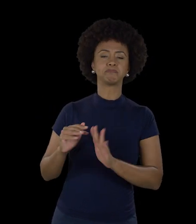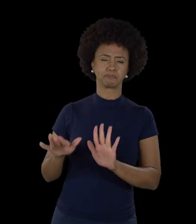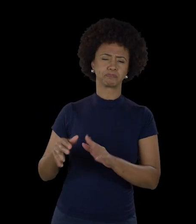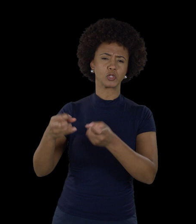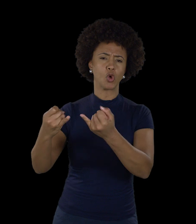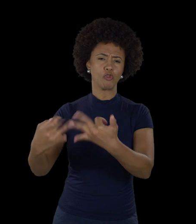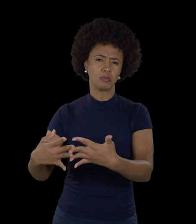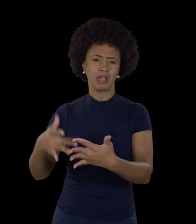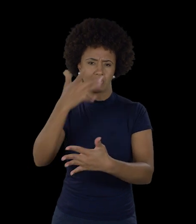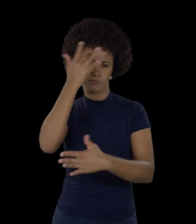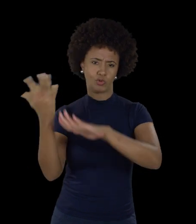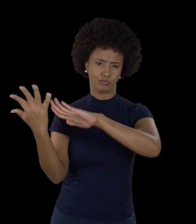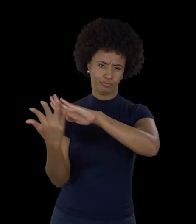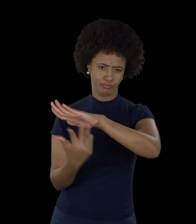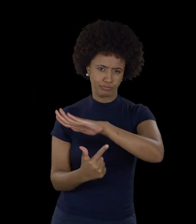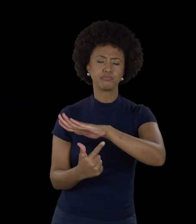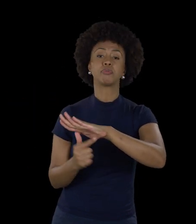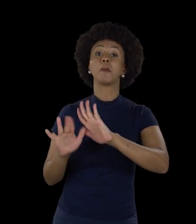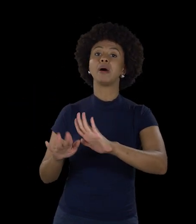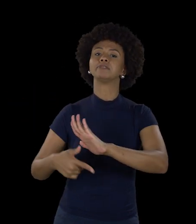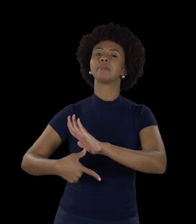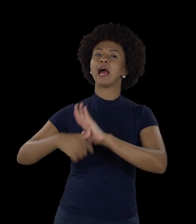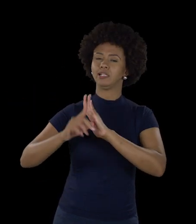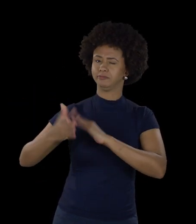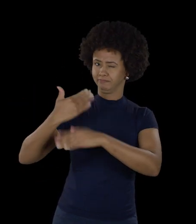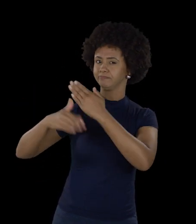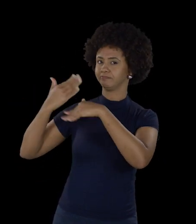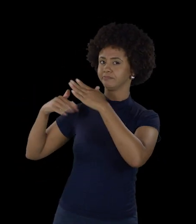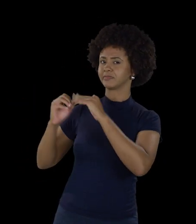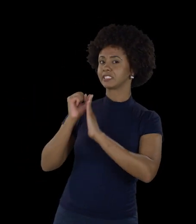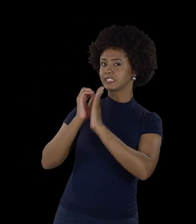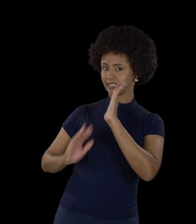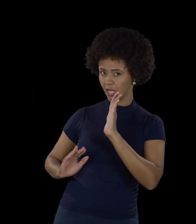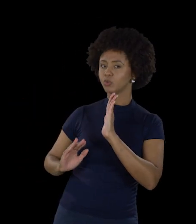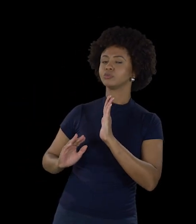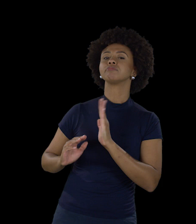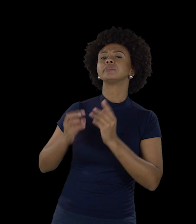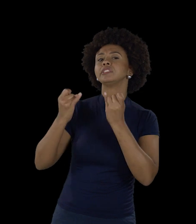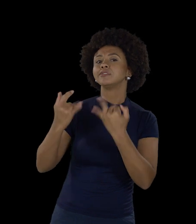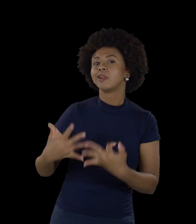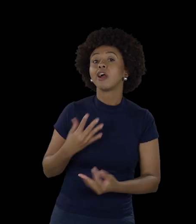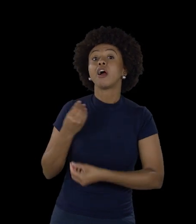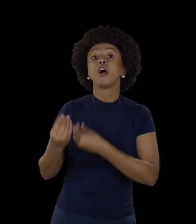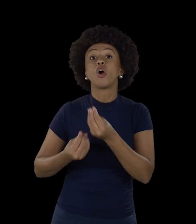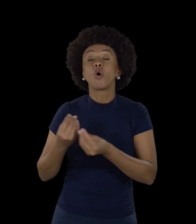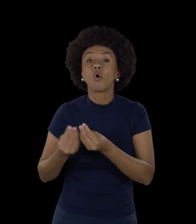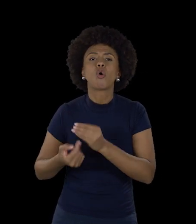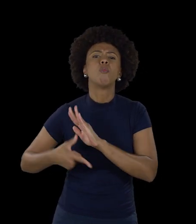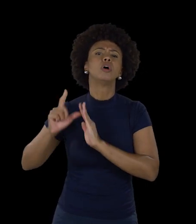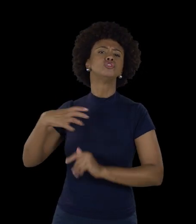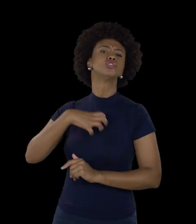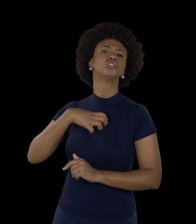1840. Mas, antes de falar desses imigrantes, é preciso voltar alguns séculos atrás e